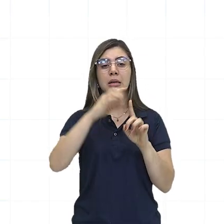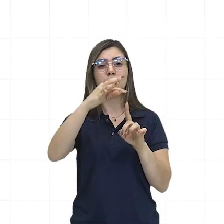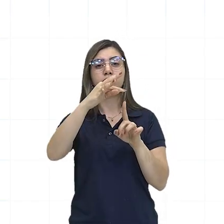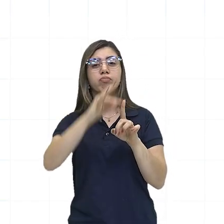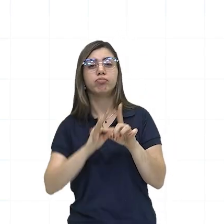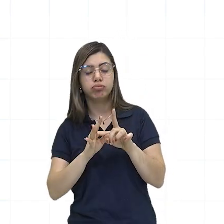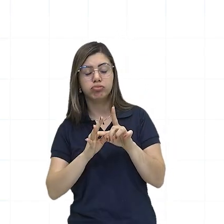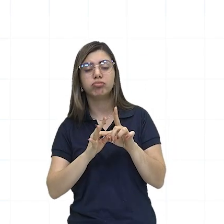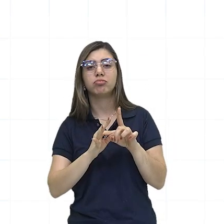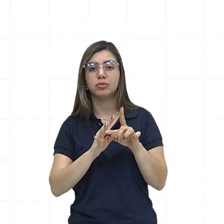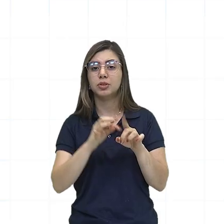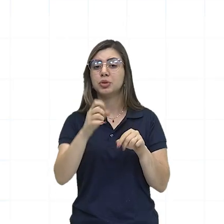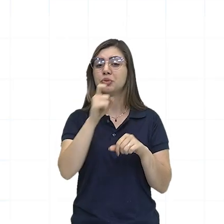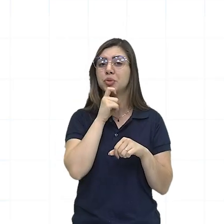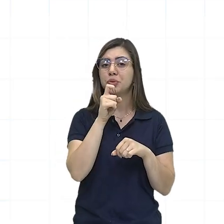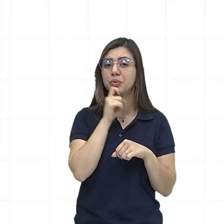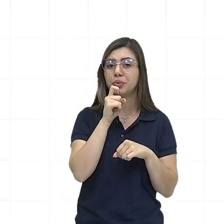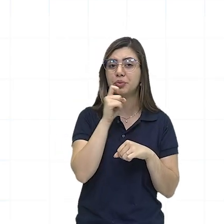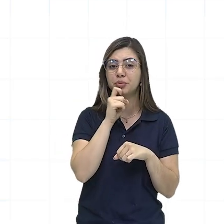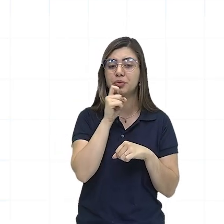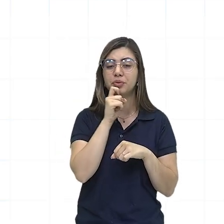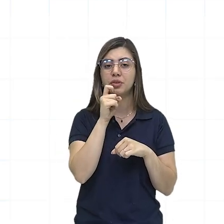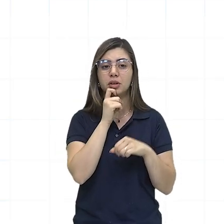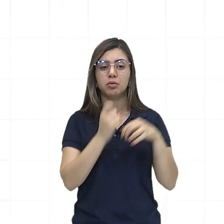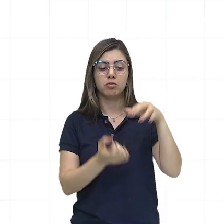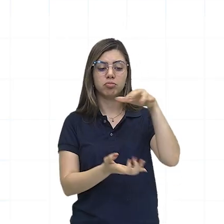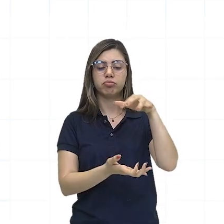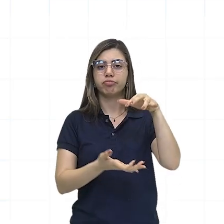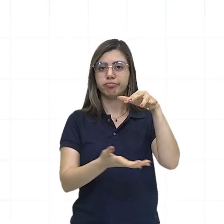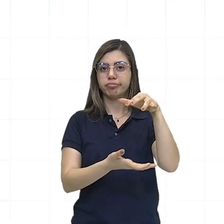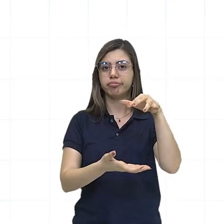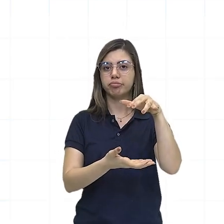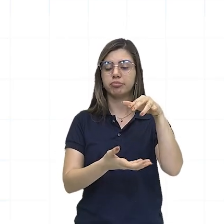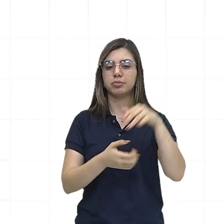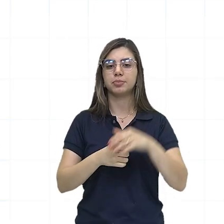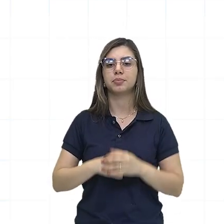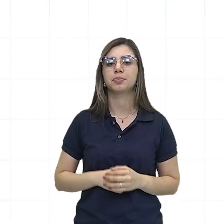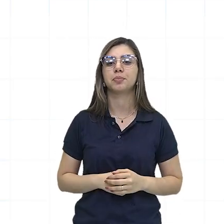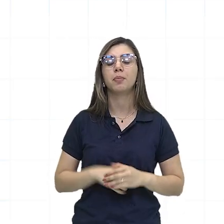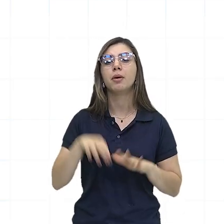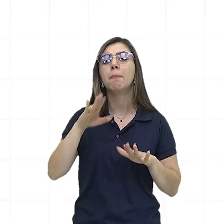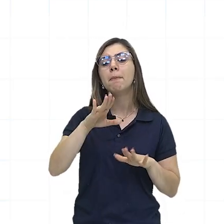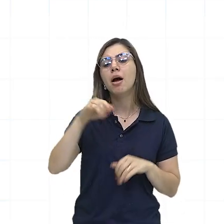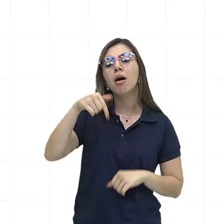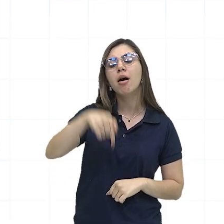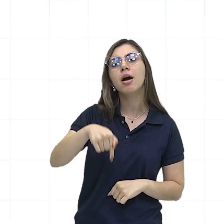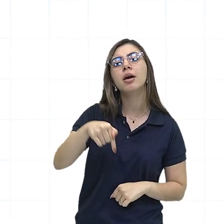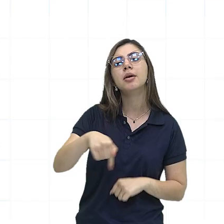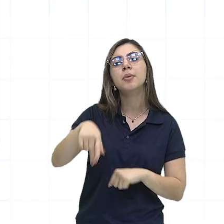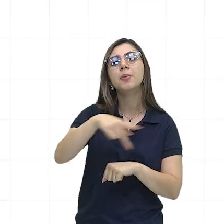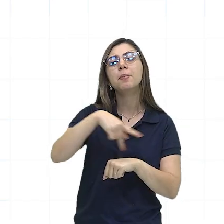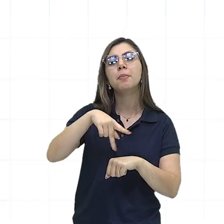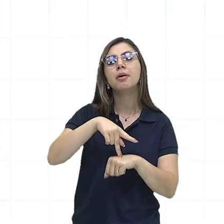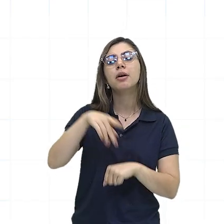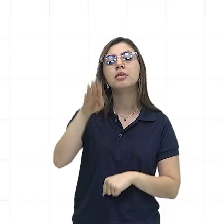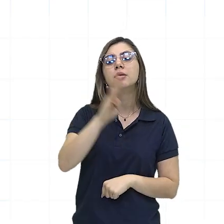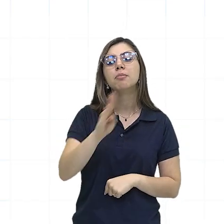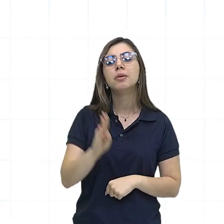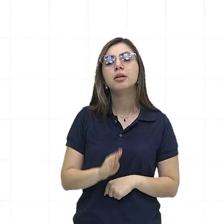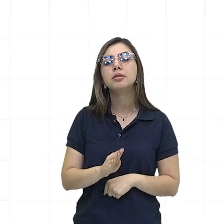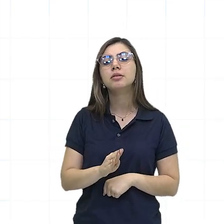zona que está localizada aí nos polos da Terra. O nosso território brasileiro, ele